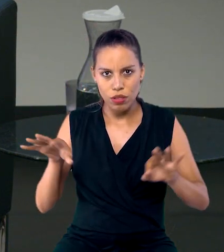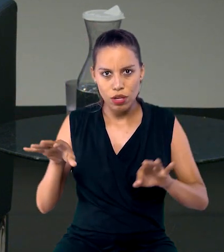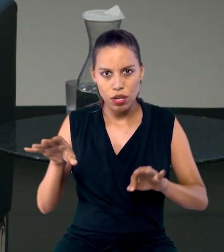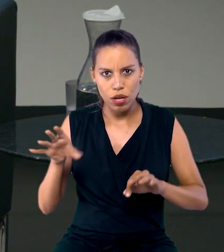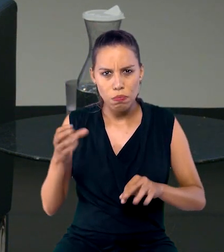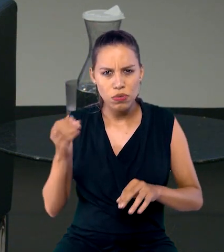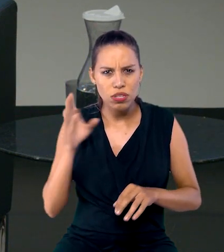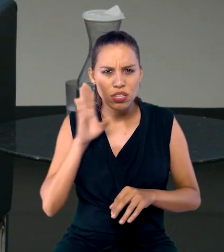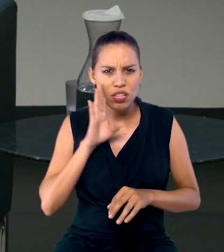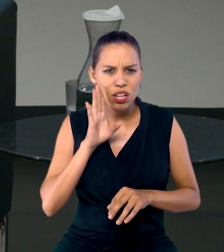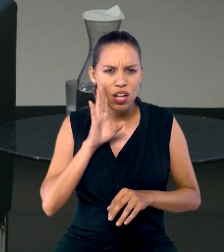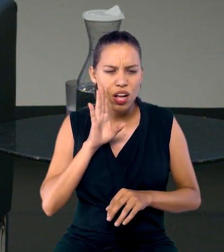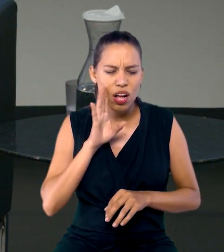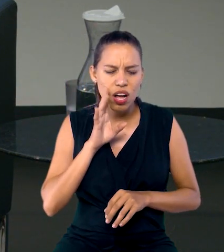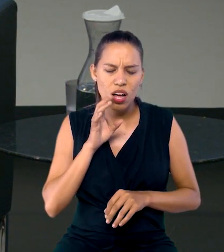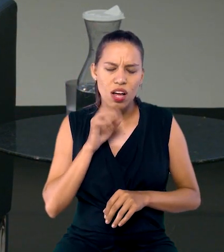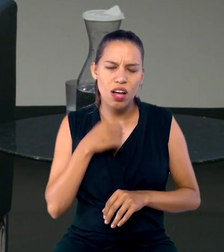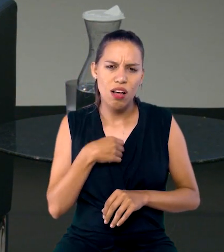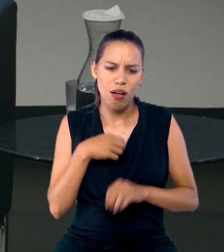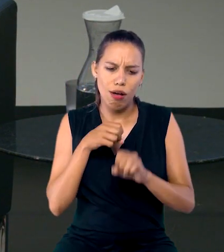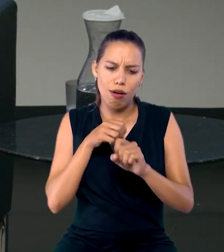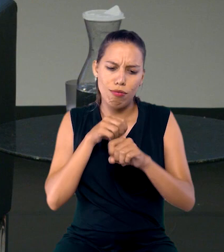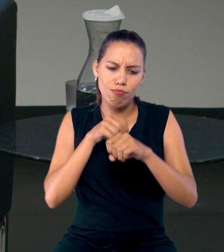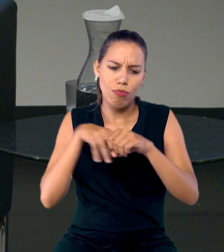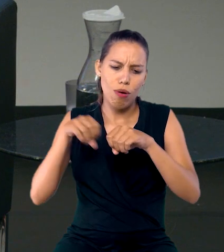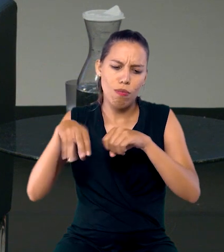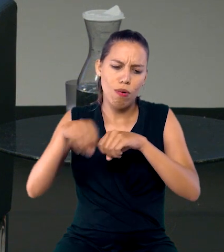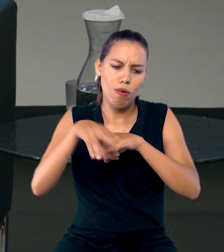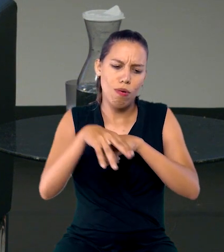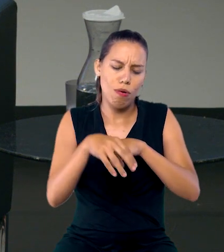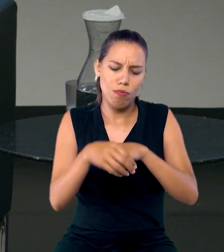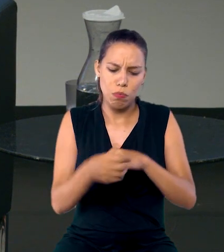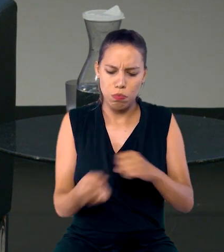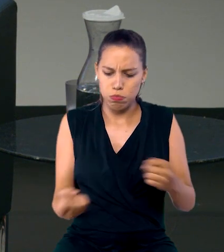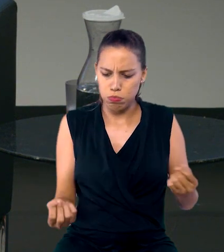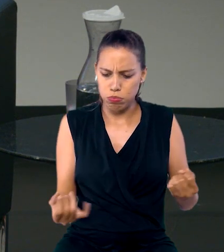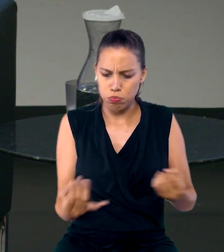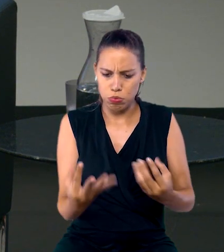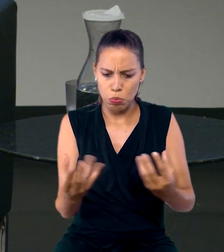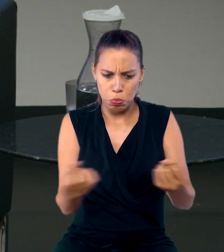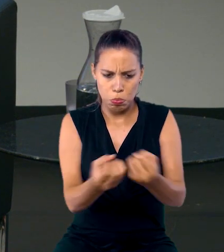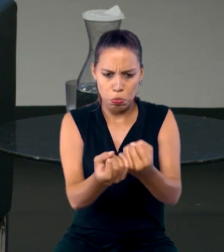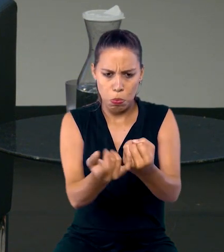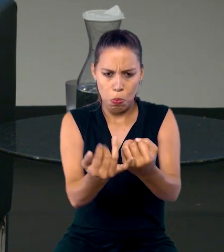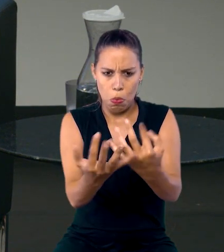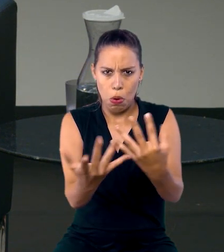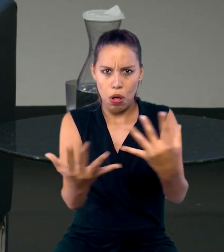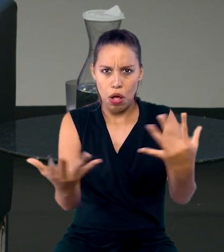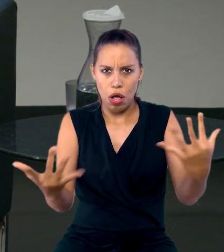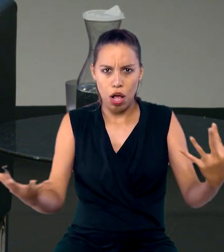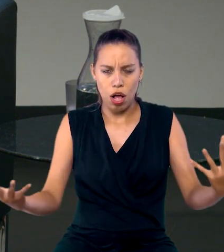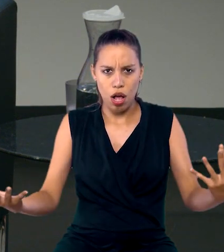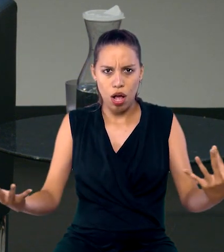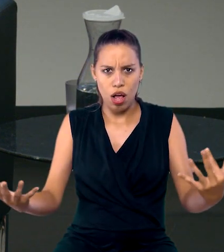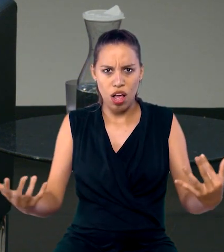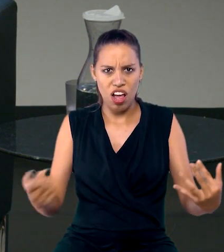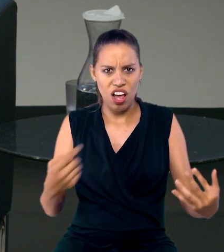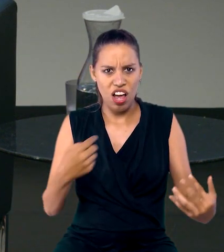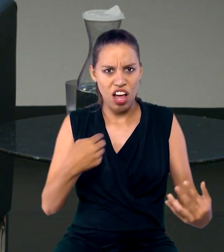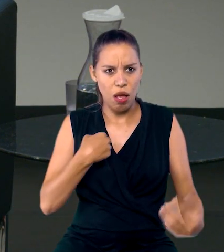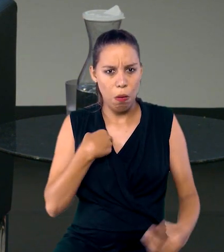Eram os cogumelos, os fungos bioluminescentes. Eles sempre tiveram